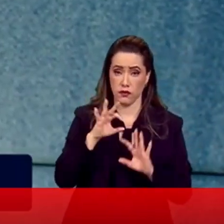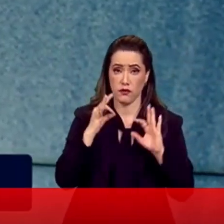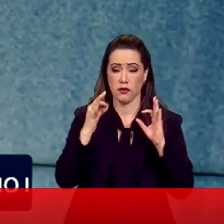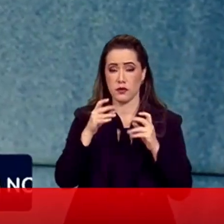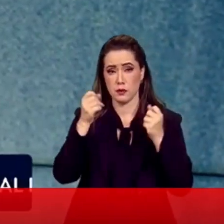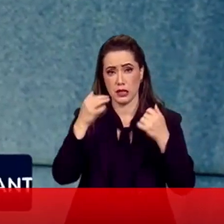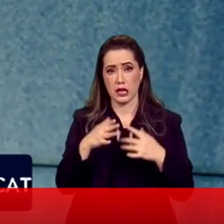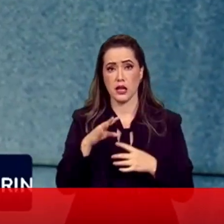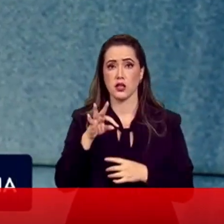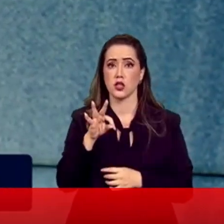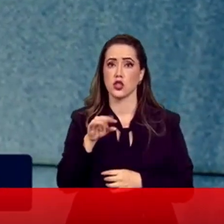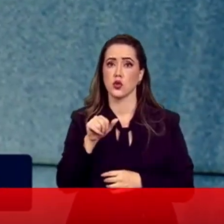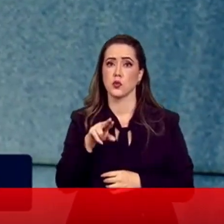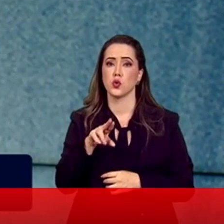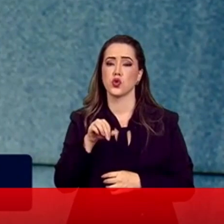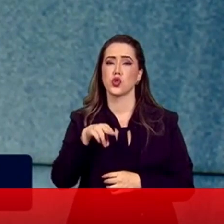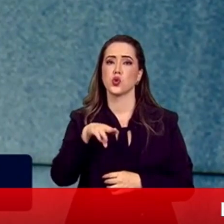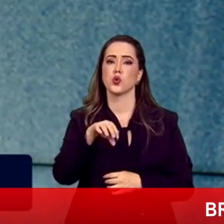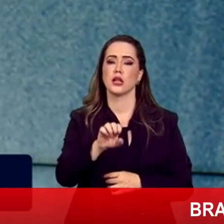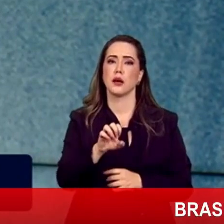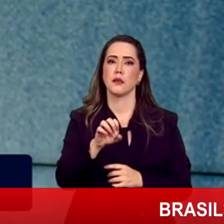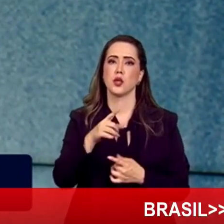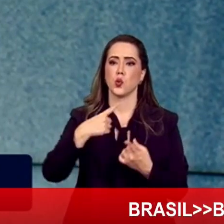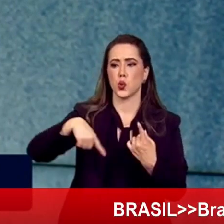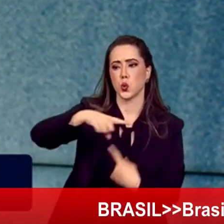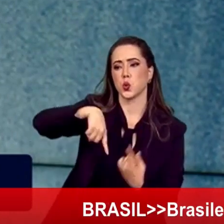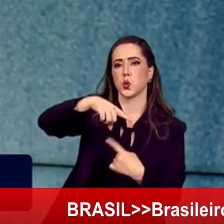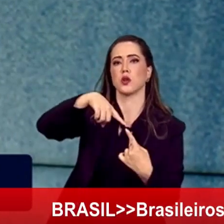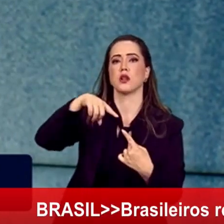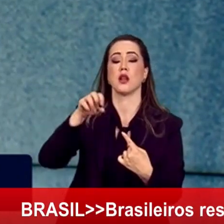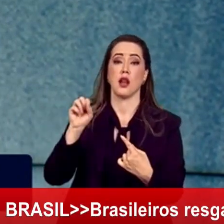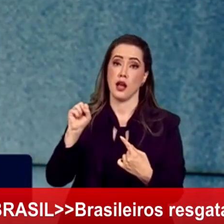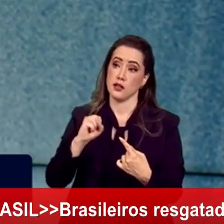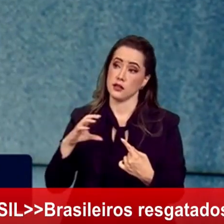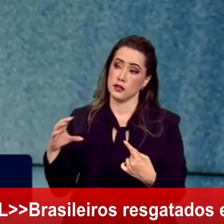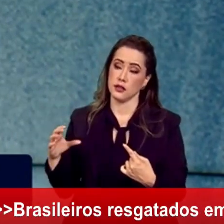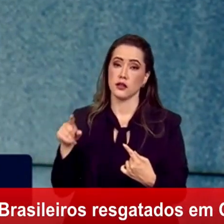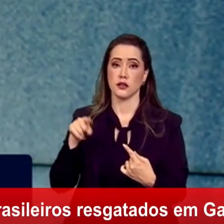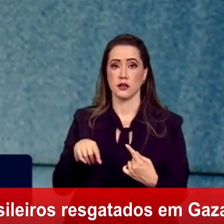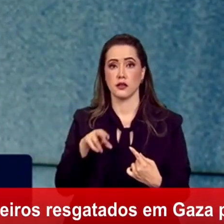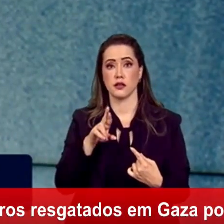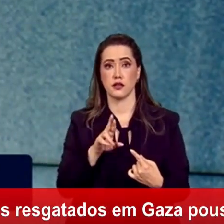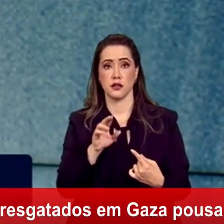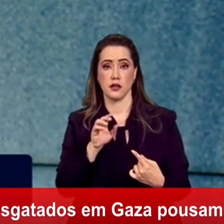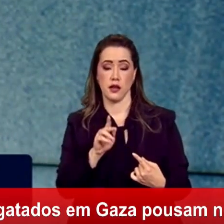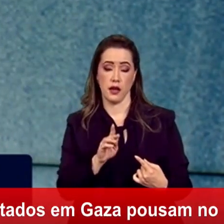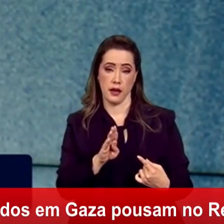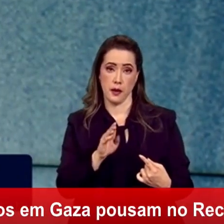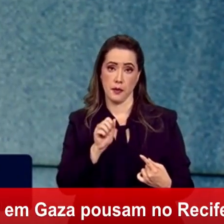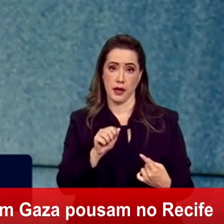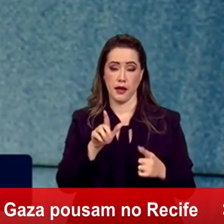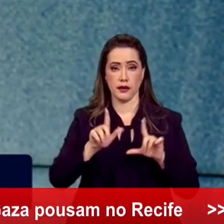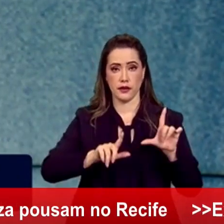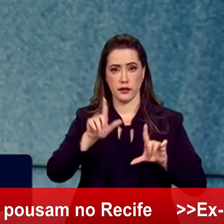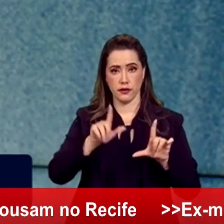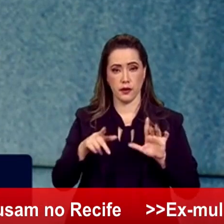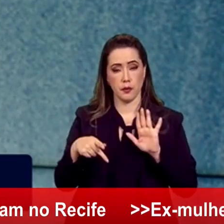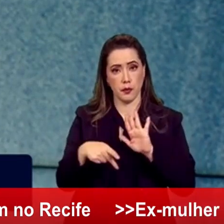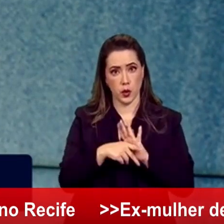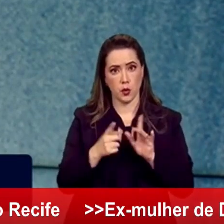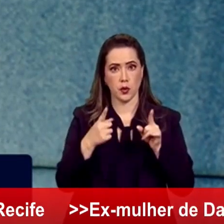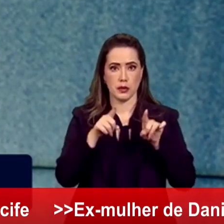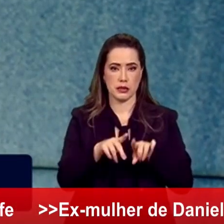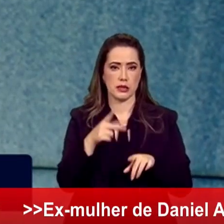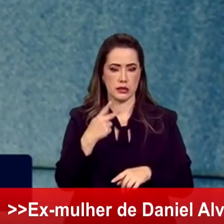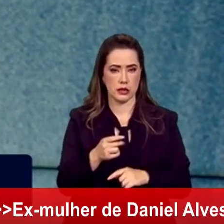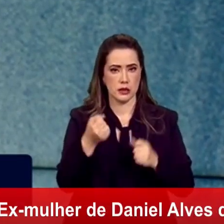sobre um tsunami meteorológico no litoral sul de Santa Catarina. E a RBA TV, emissora da Rede Nacional de Comunicação Pública,